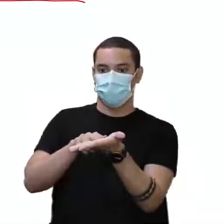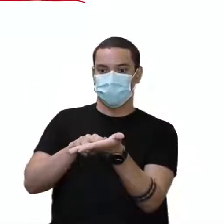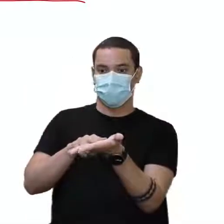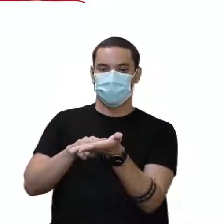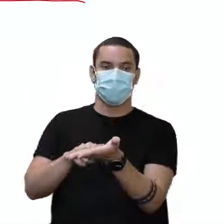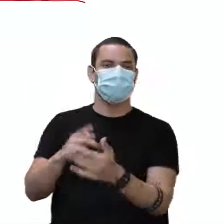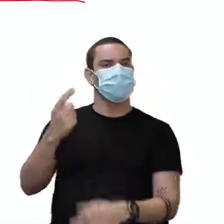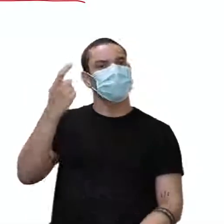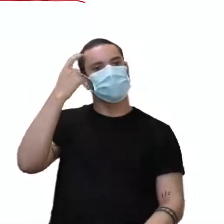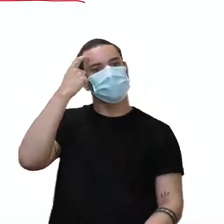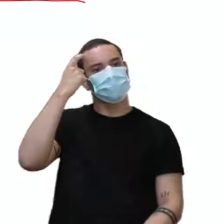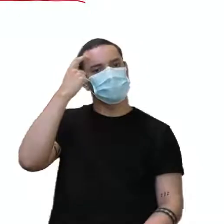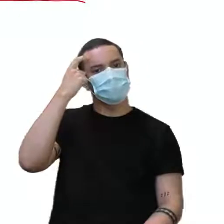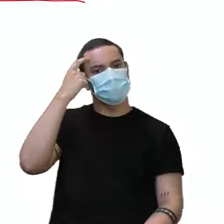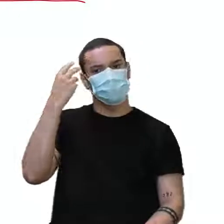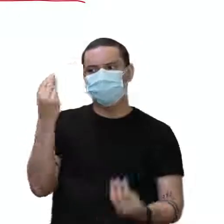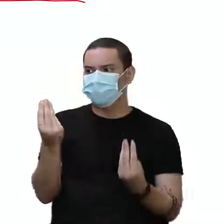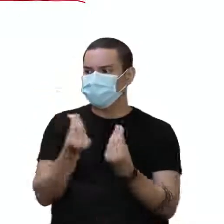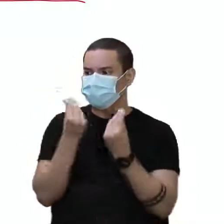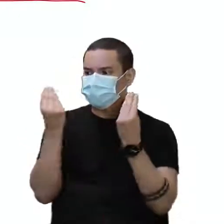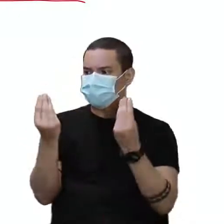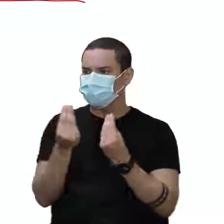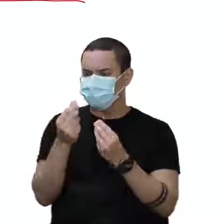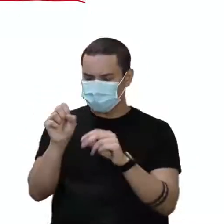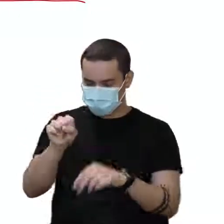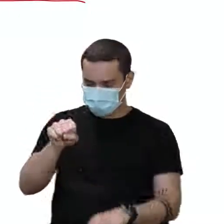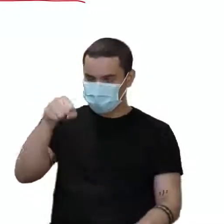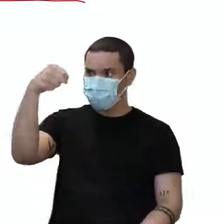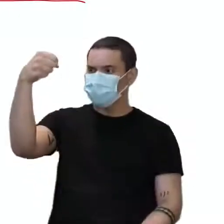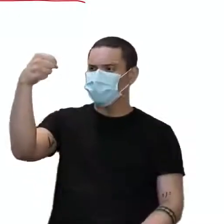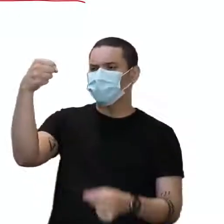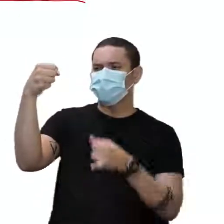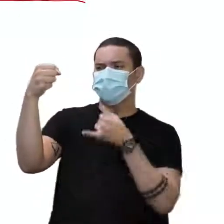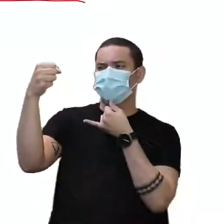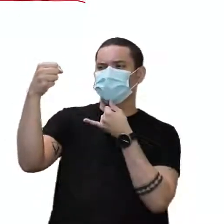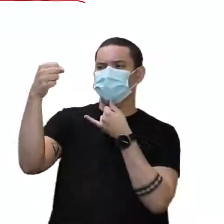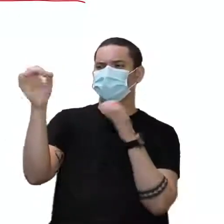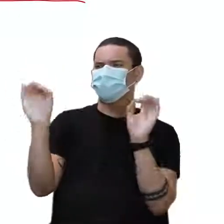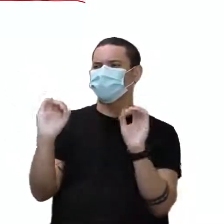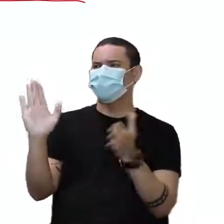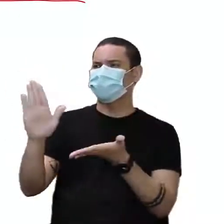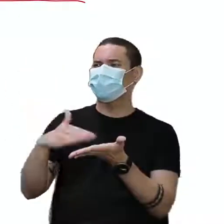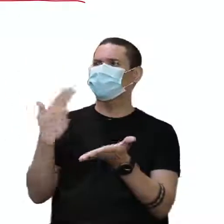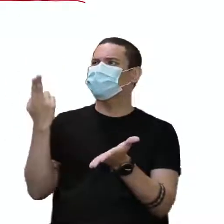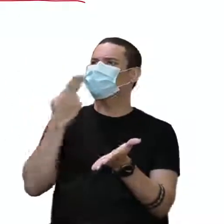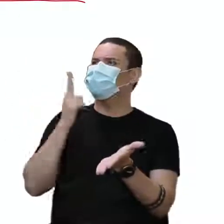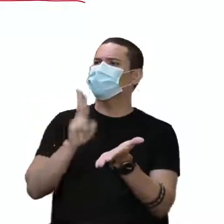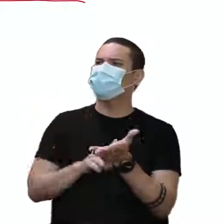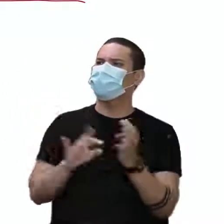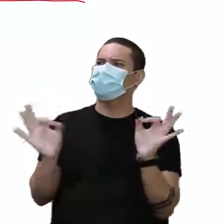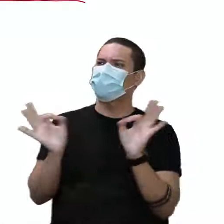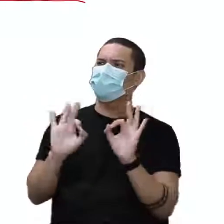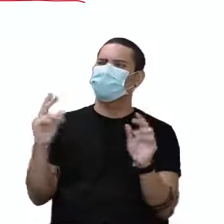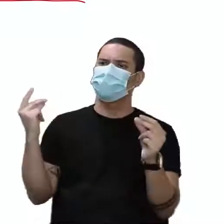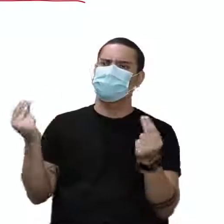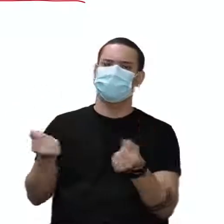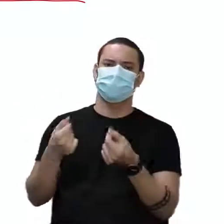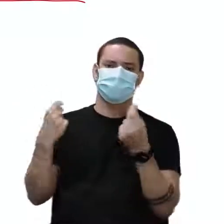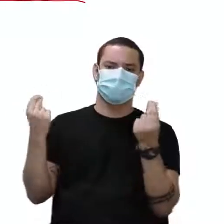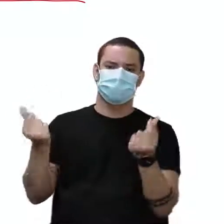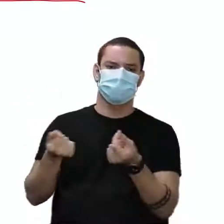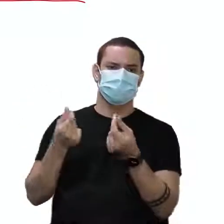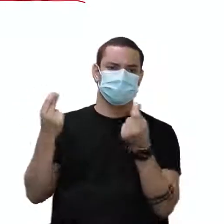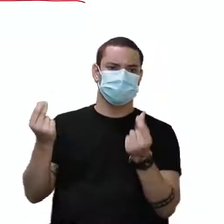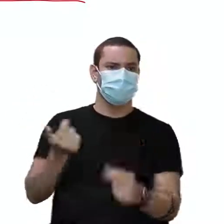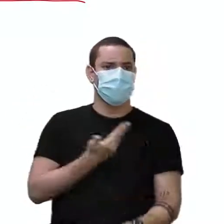vai abrir pensando que tem carta e olha a cara deu até tristeza agora de ver a cara dele. Ele tá triste porque ele não recebe a carta de